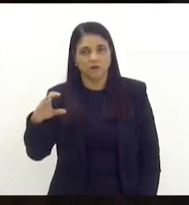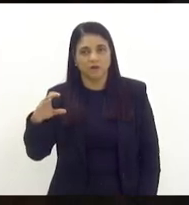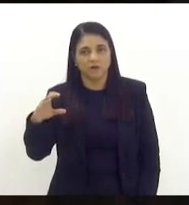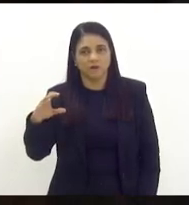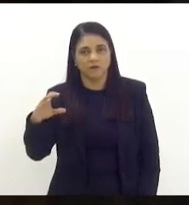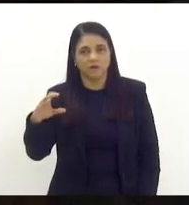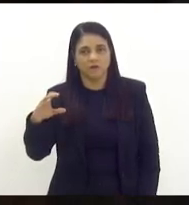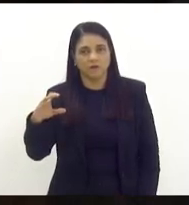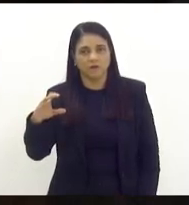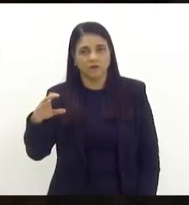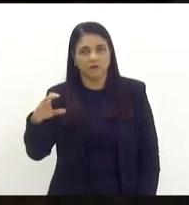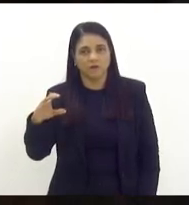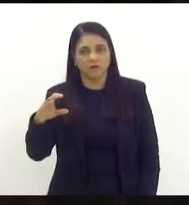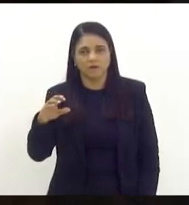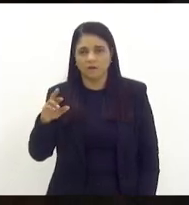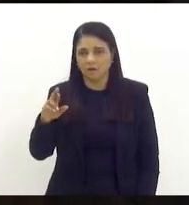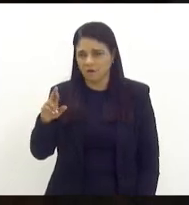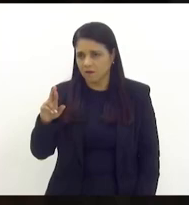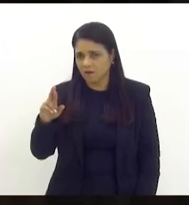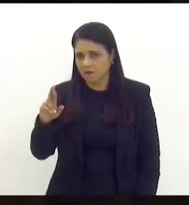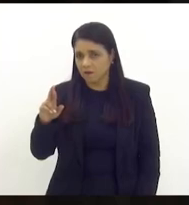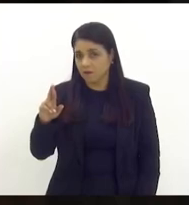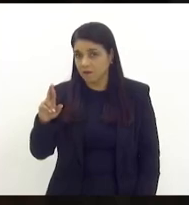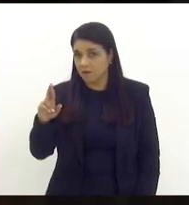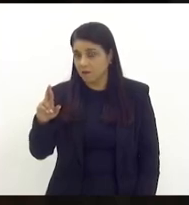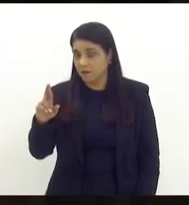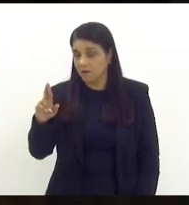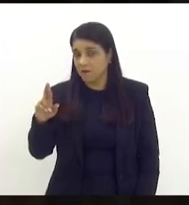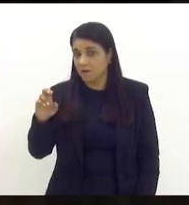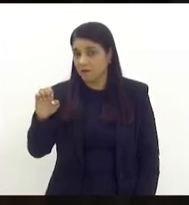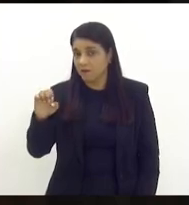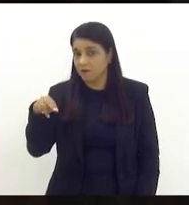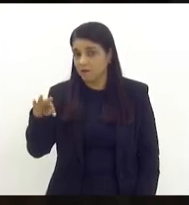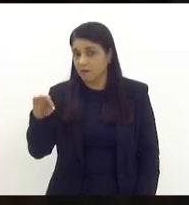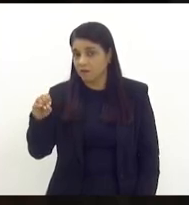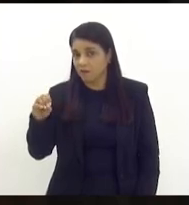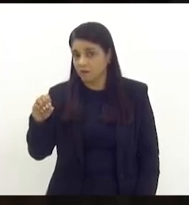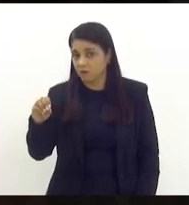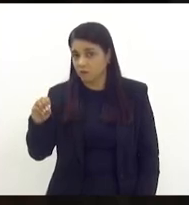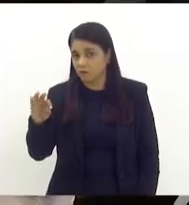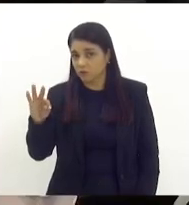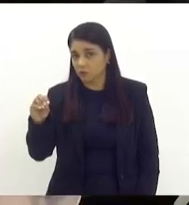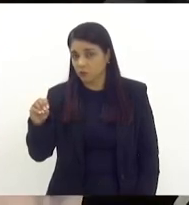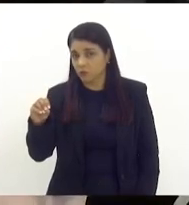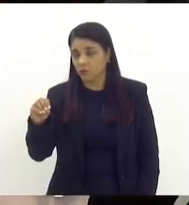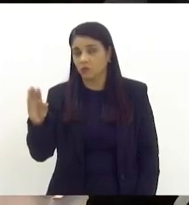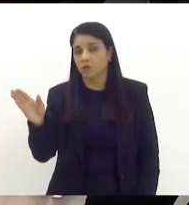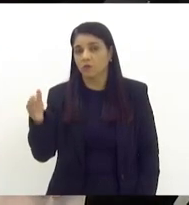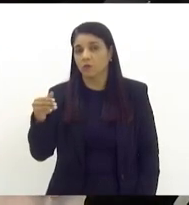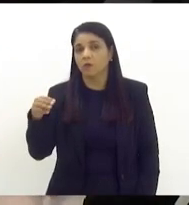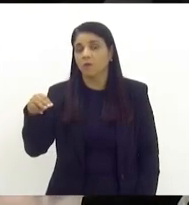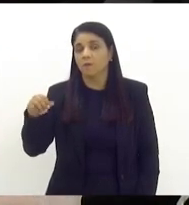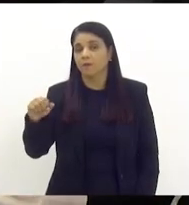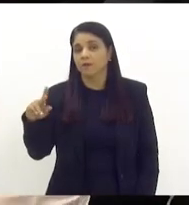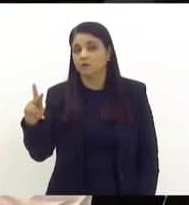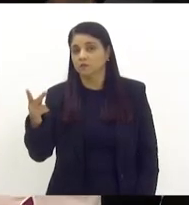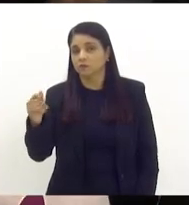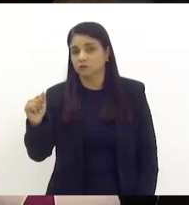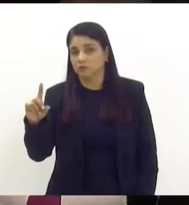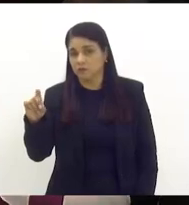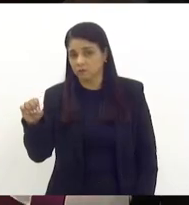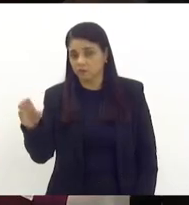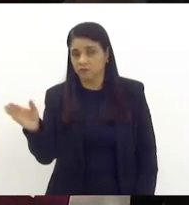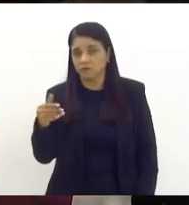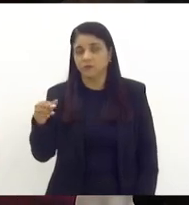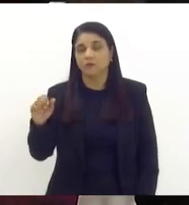Renato não não é Renato Miranda é Renato Miranda Esse é Renato Machado André